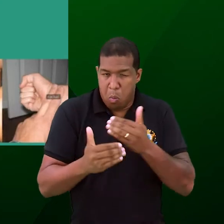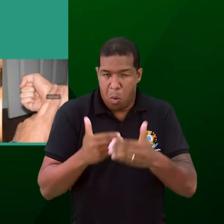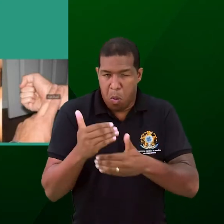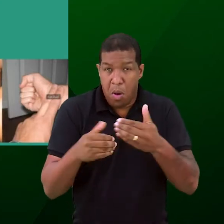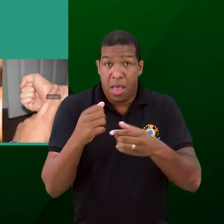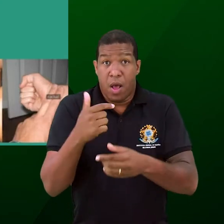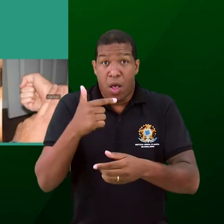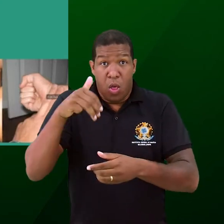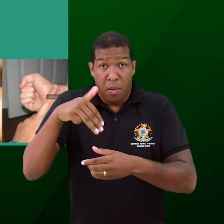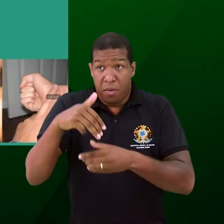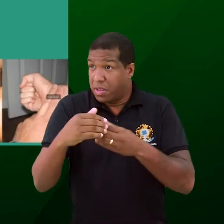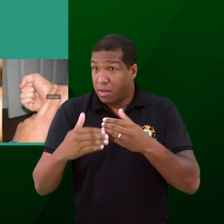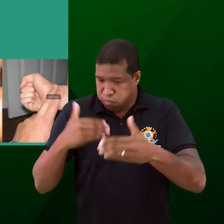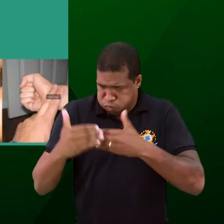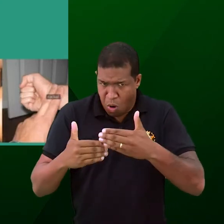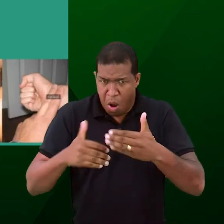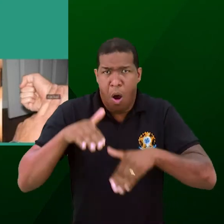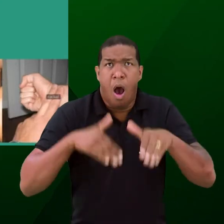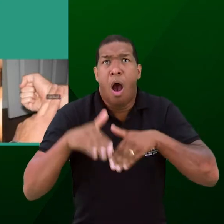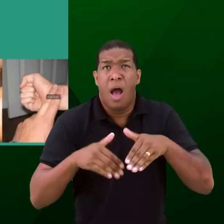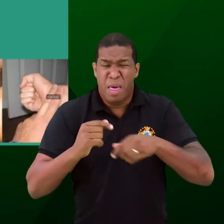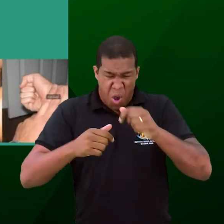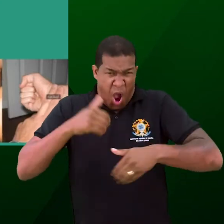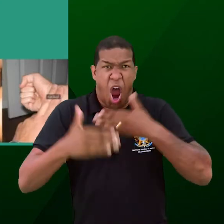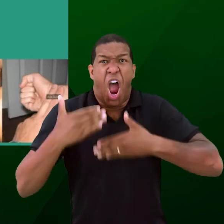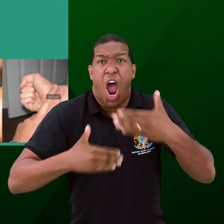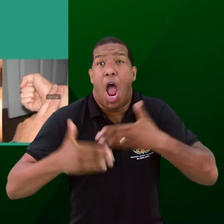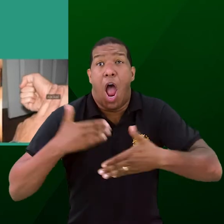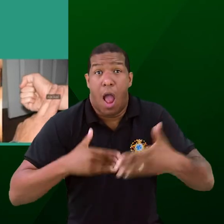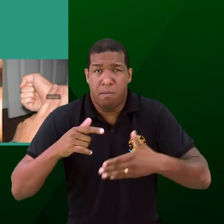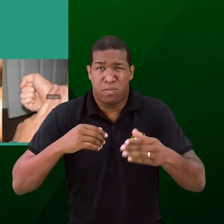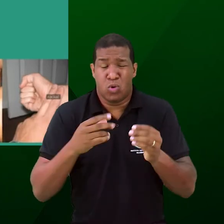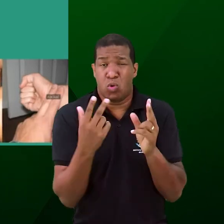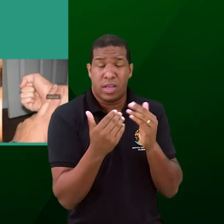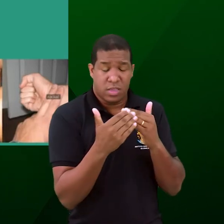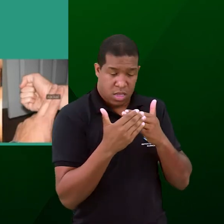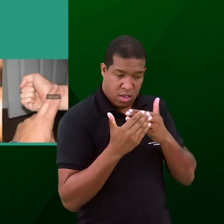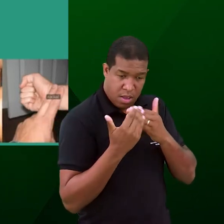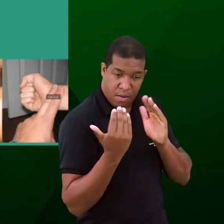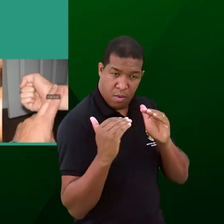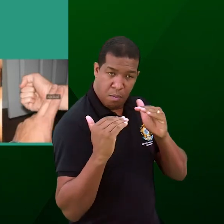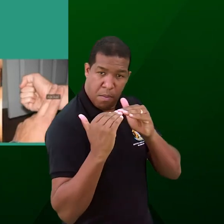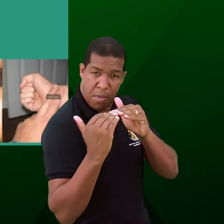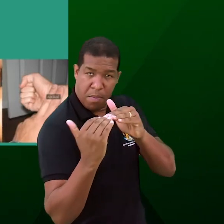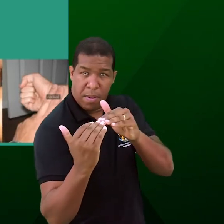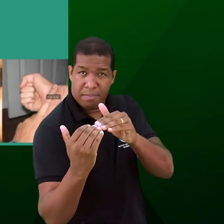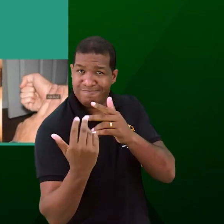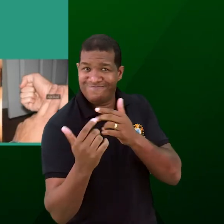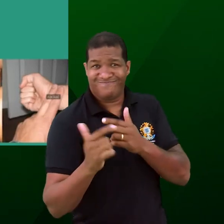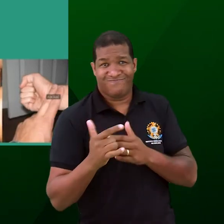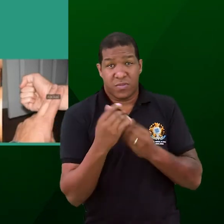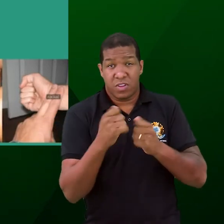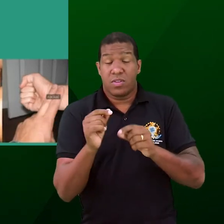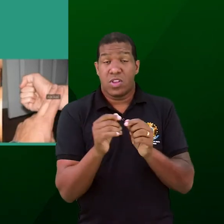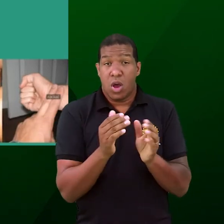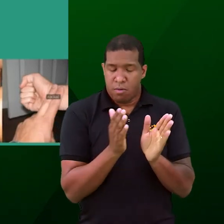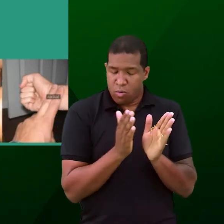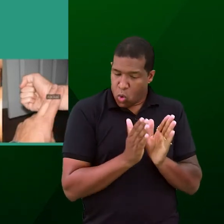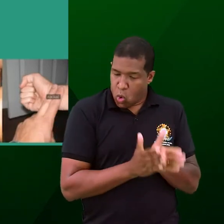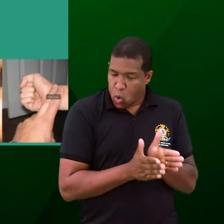facilmente e vai desistir da modalidade. Tá? Então, por isso é importante esse período de adaptação.